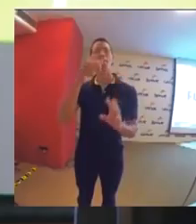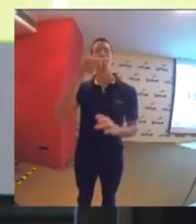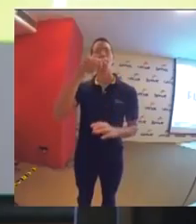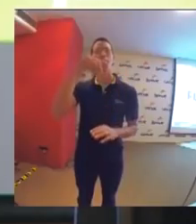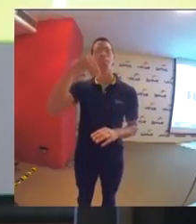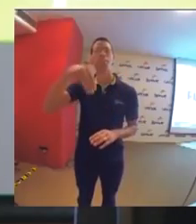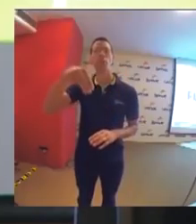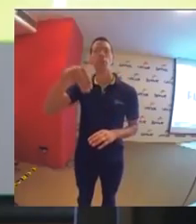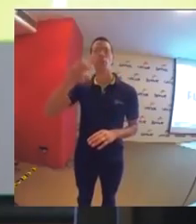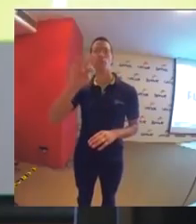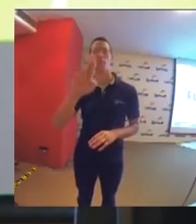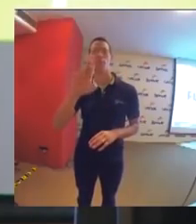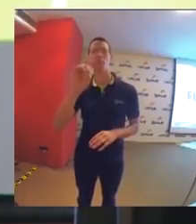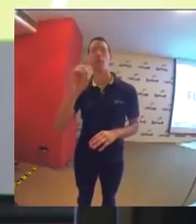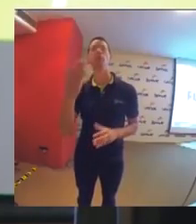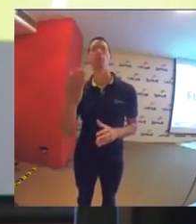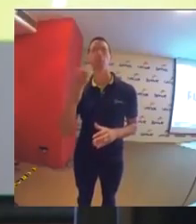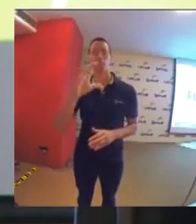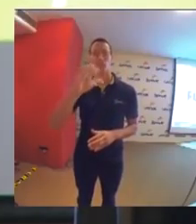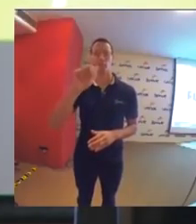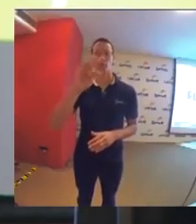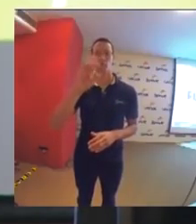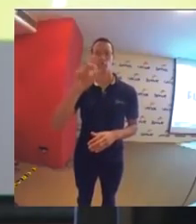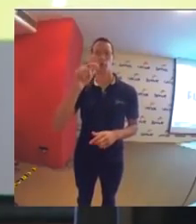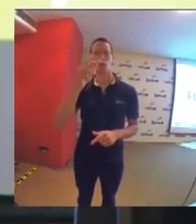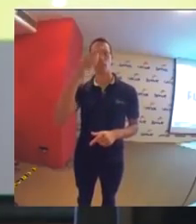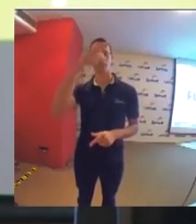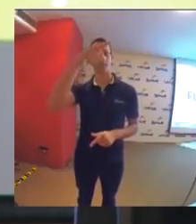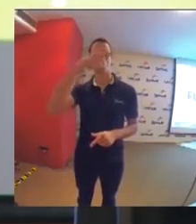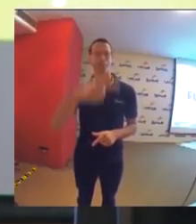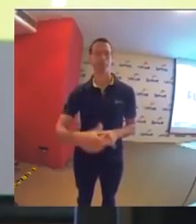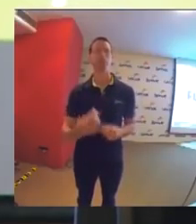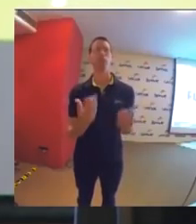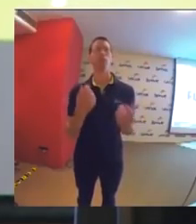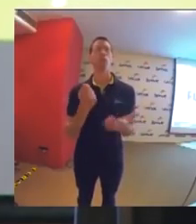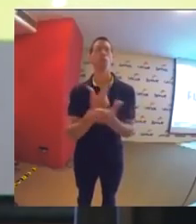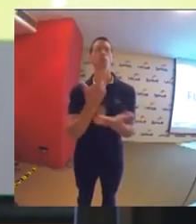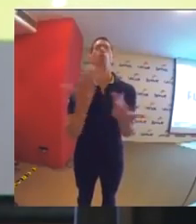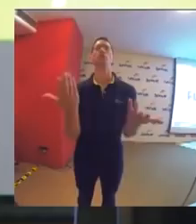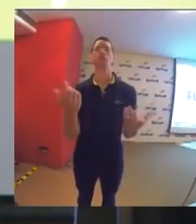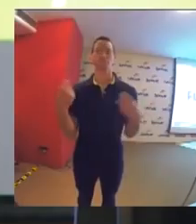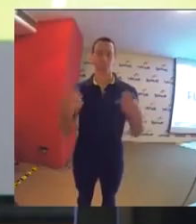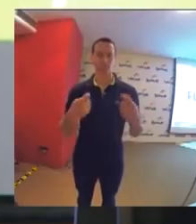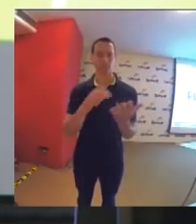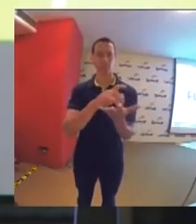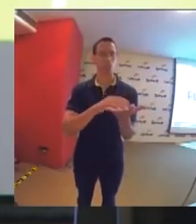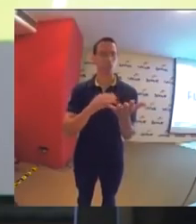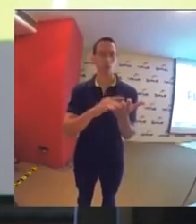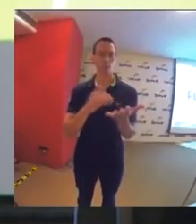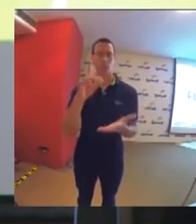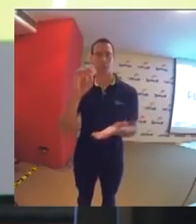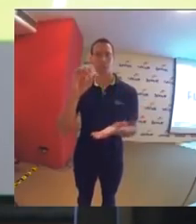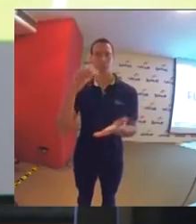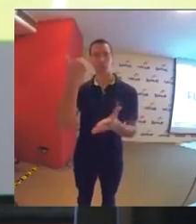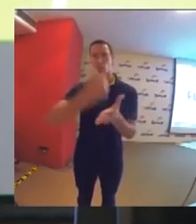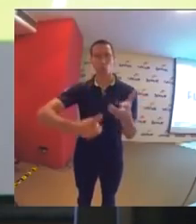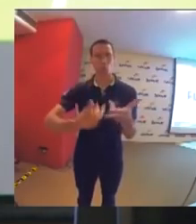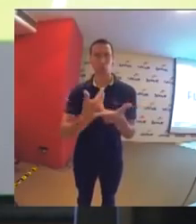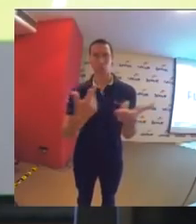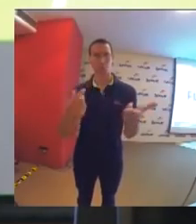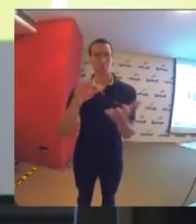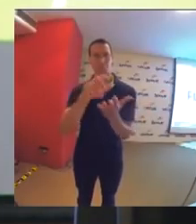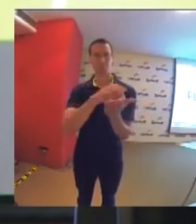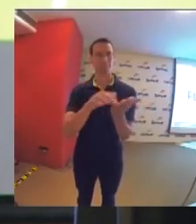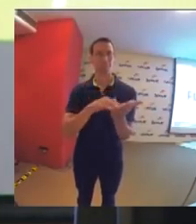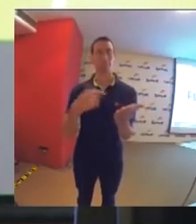vamos comprar, com certeza, eu não sou teu criado, tu vais ter que saber calcular a despesa, o desconto e tal. A gente não sabe.